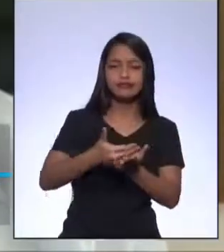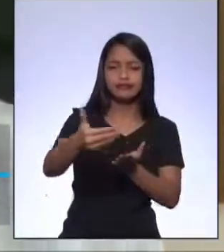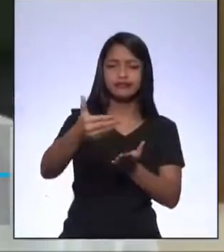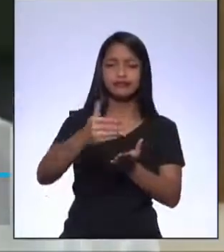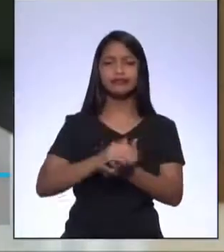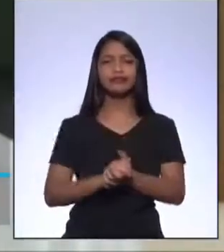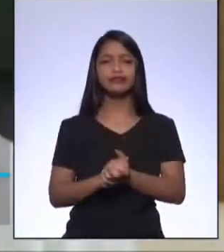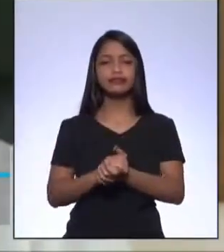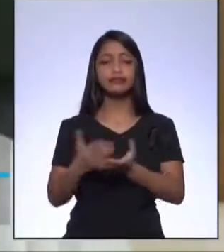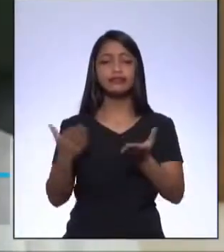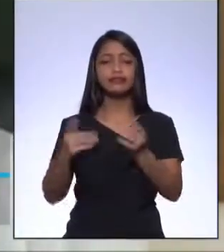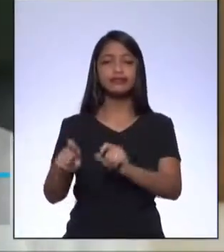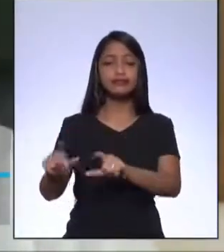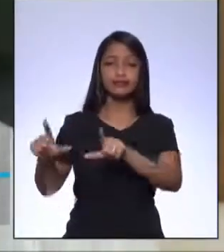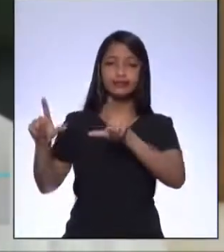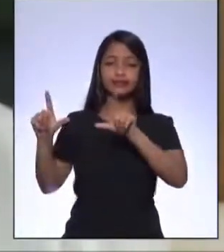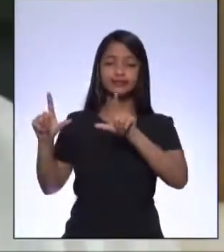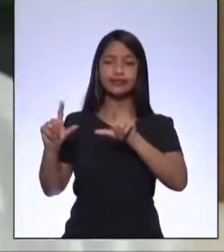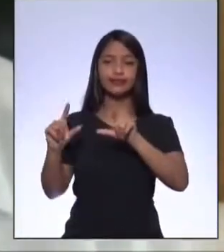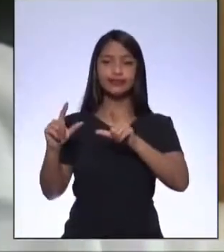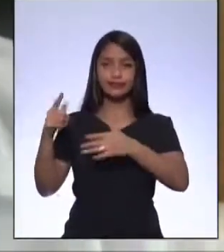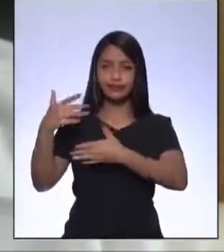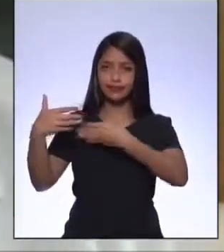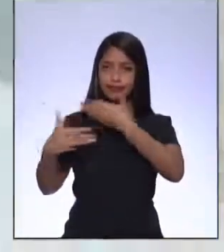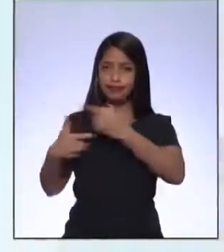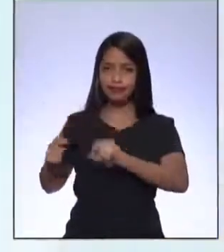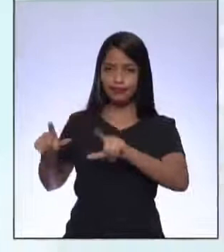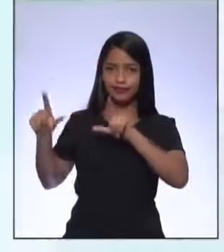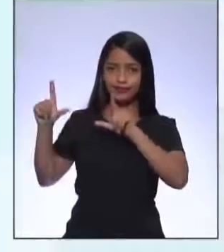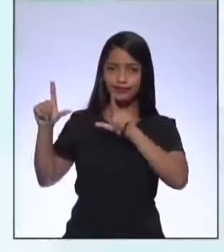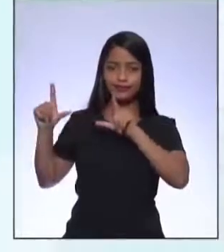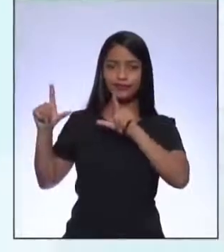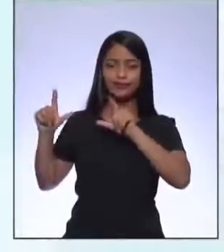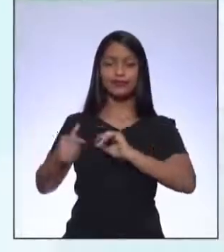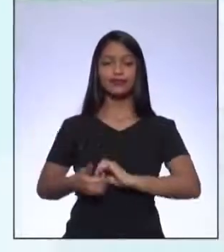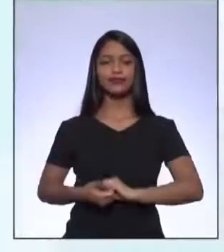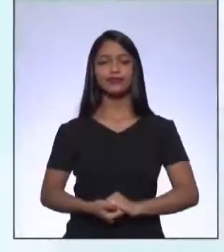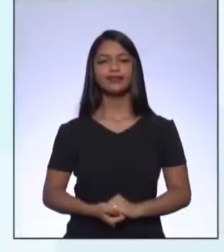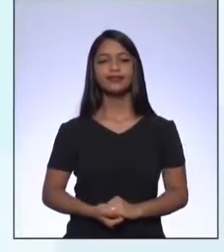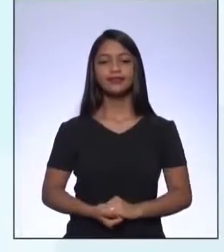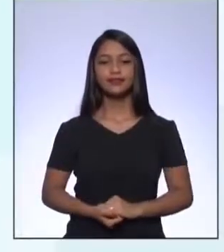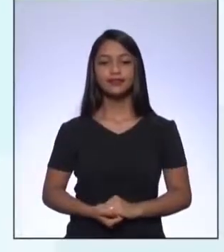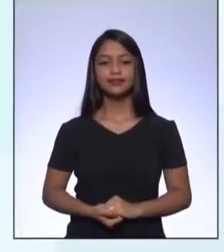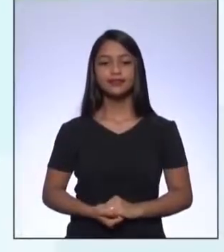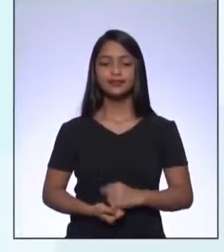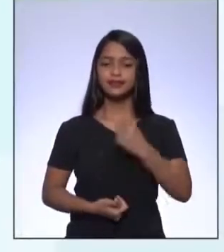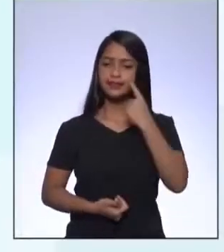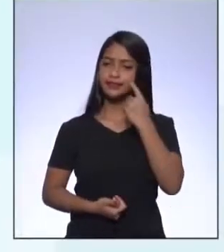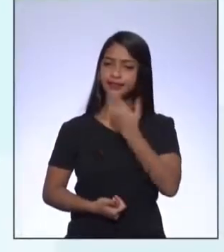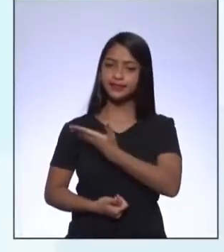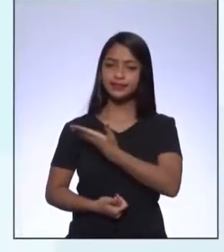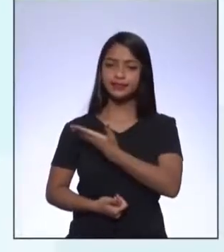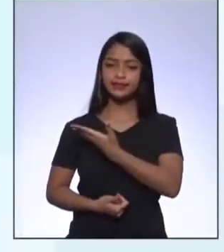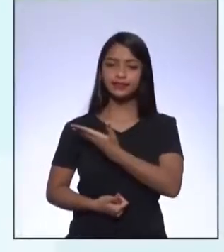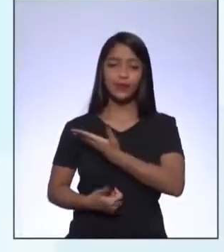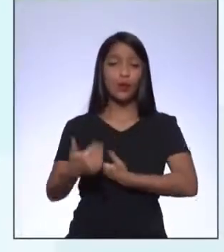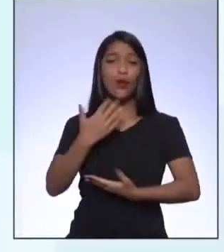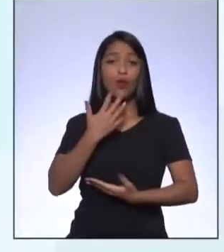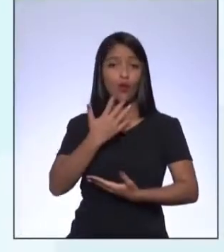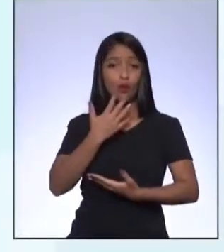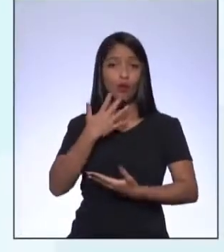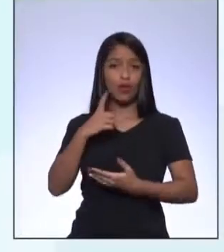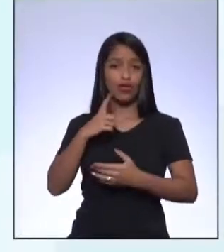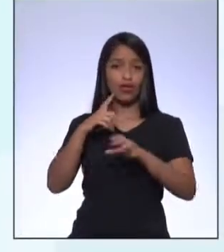ter uma figurinha aí. Coloca para mim, por favor, o slide 8. Gente, esse slide aí, ele é coloridinho